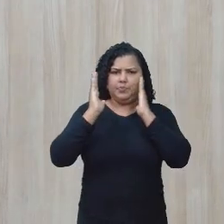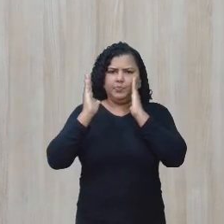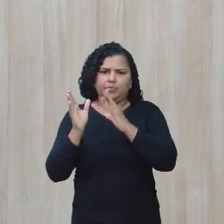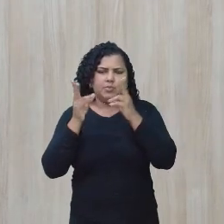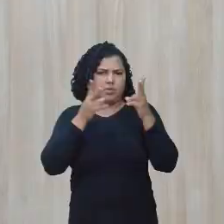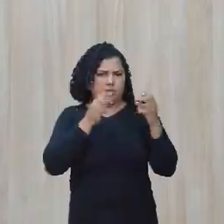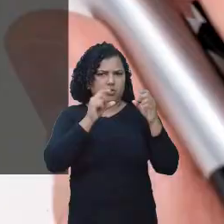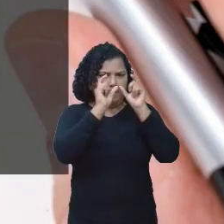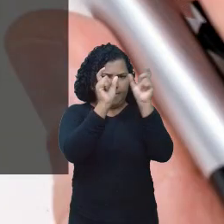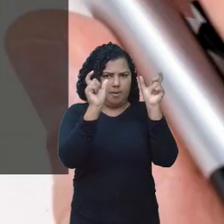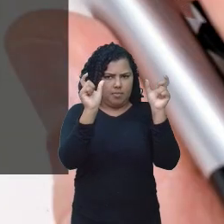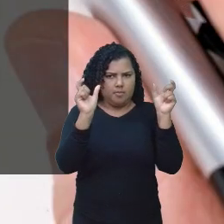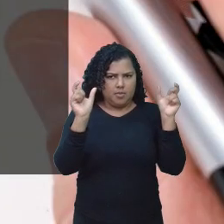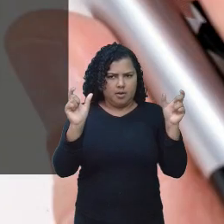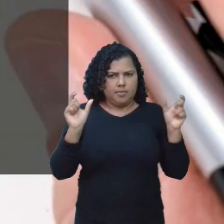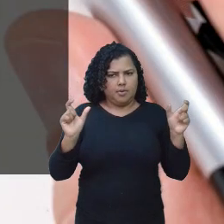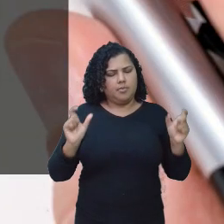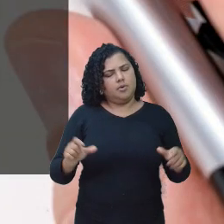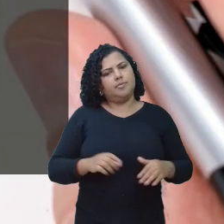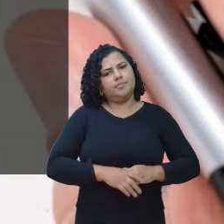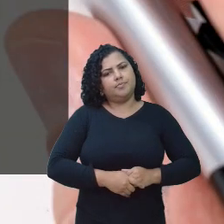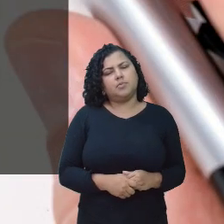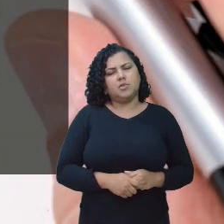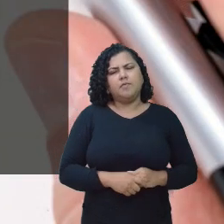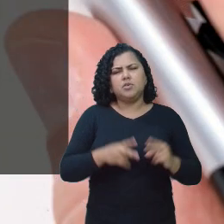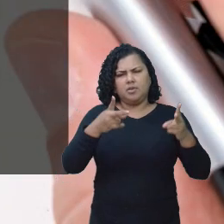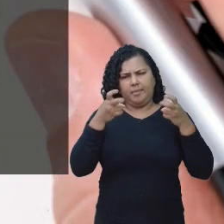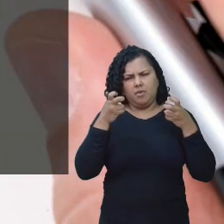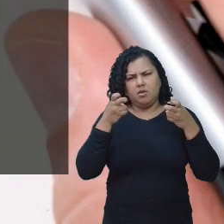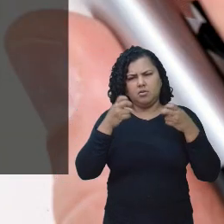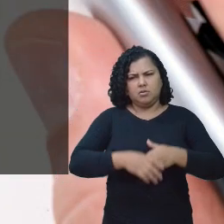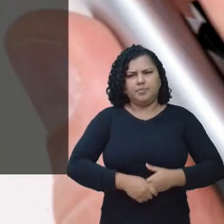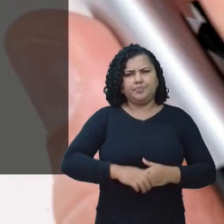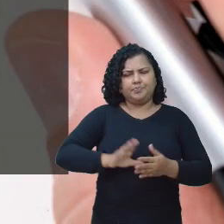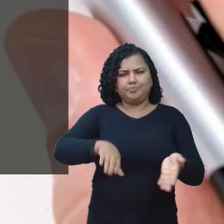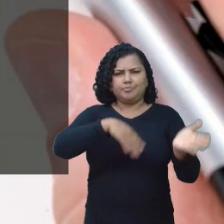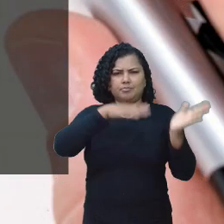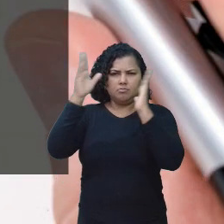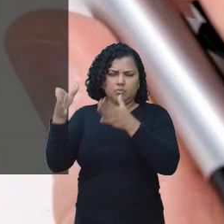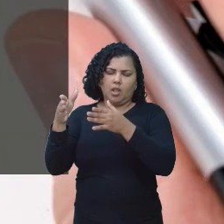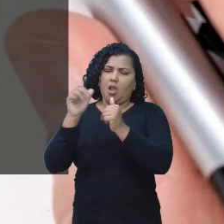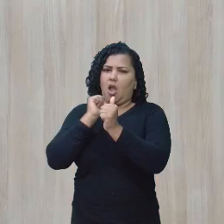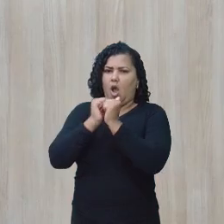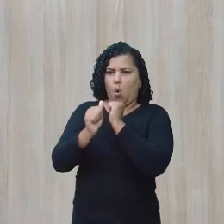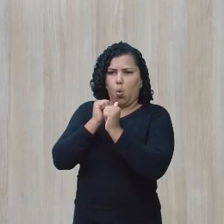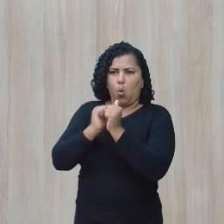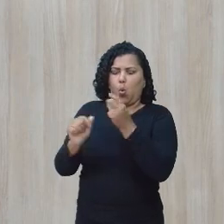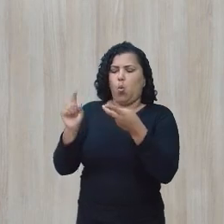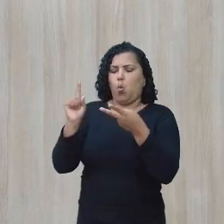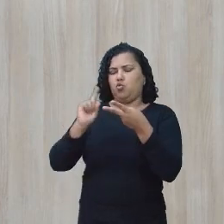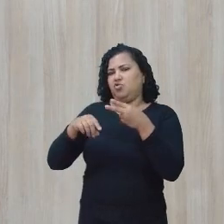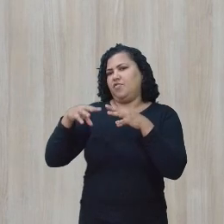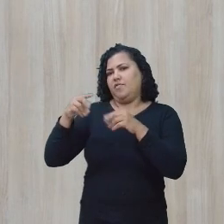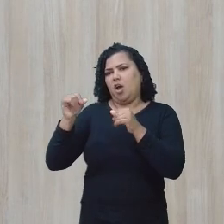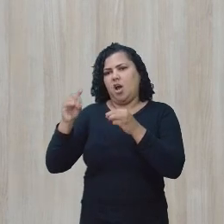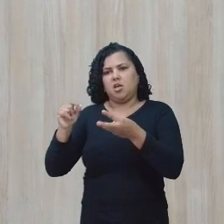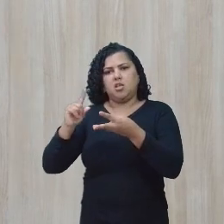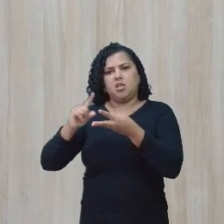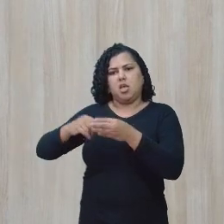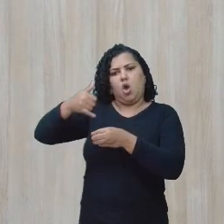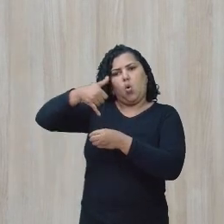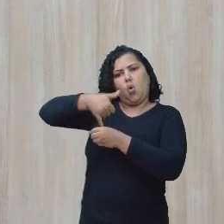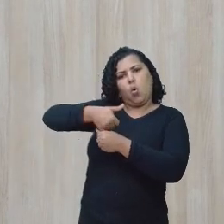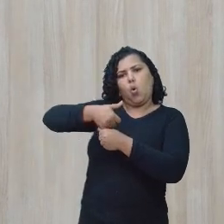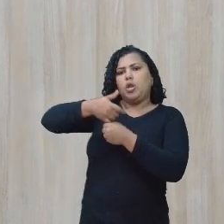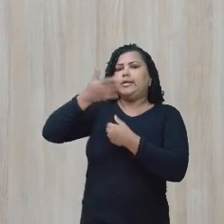Banana, vegetais, tomates, você consegue contar. No caso de arroz, no caso de farinha, no caso de óleo,